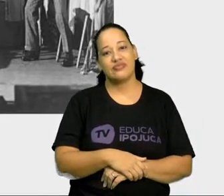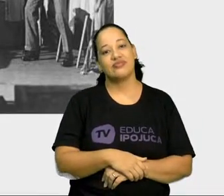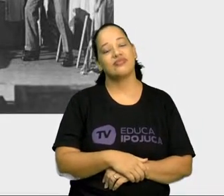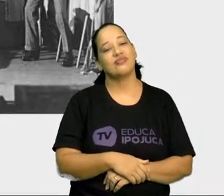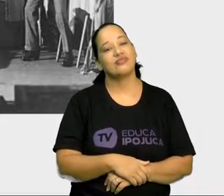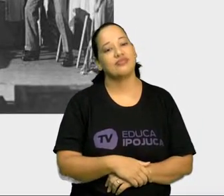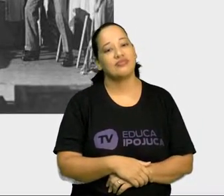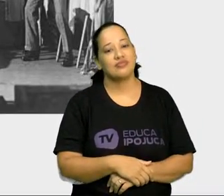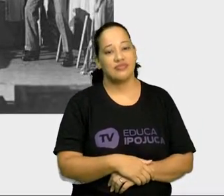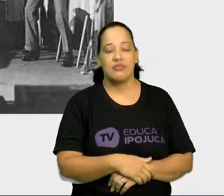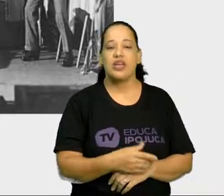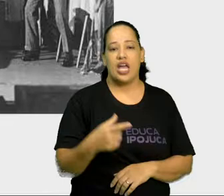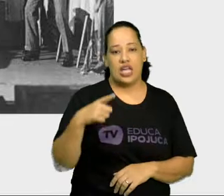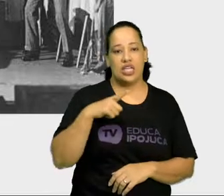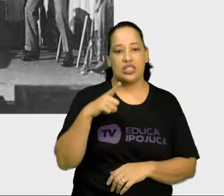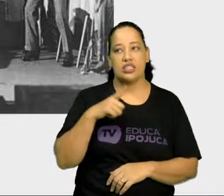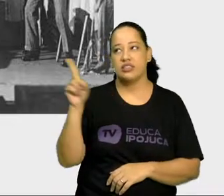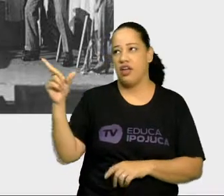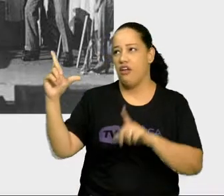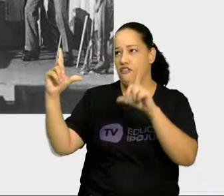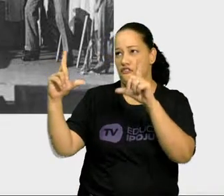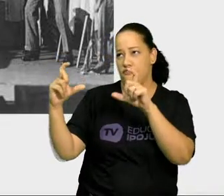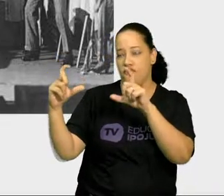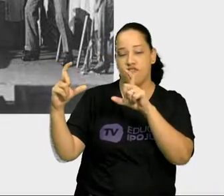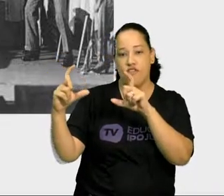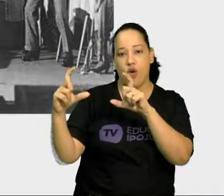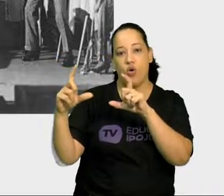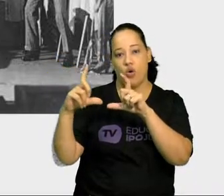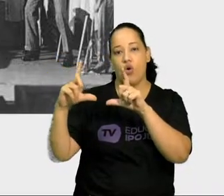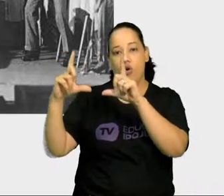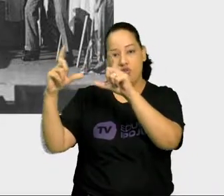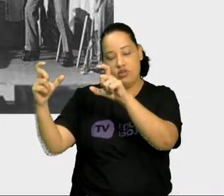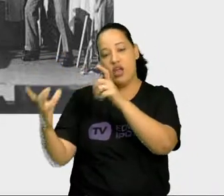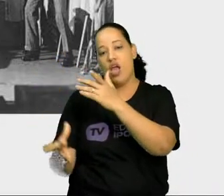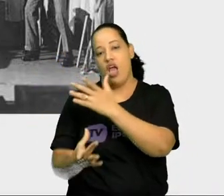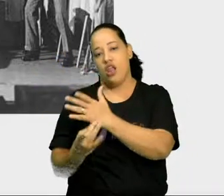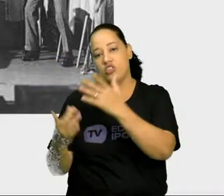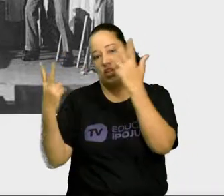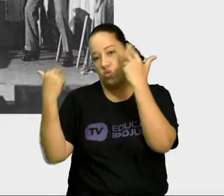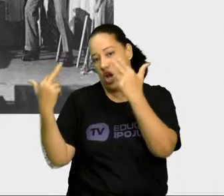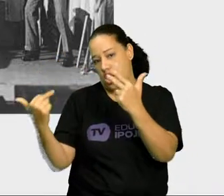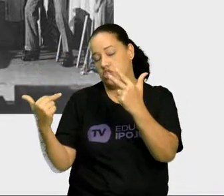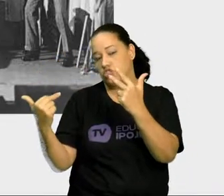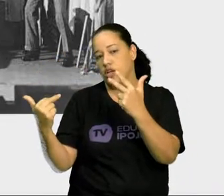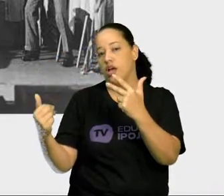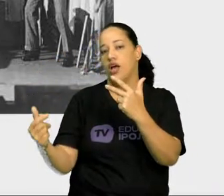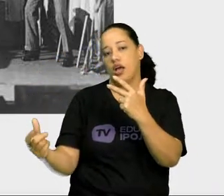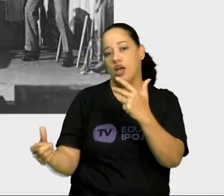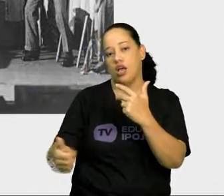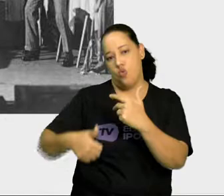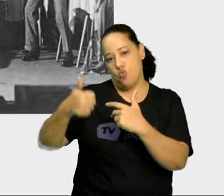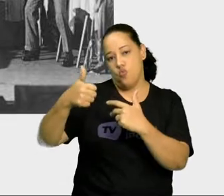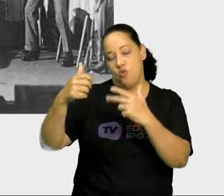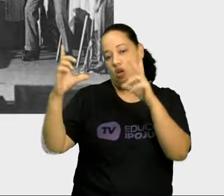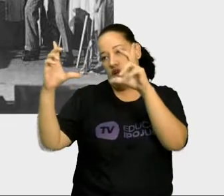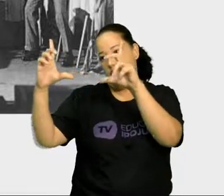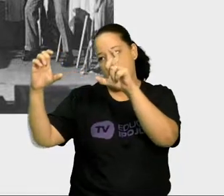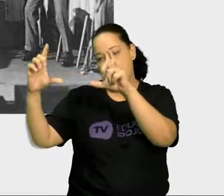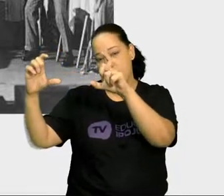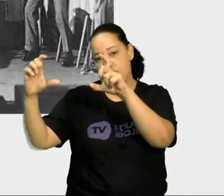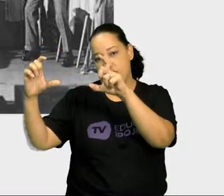e aqui a gente tem duas fotos uma do teatro realista naturalista que tá a sua